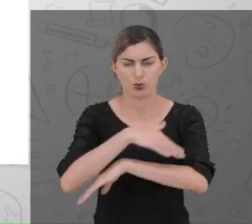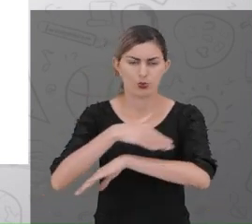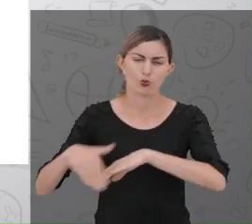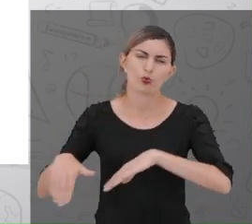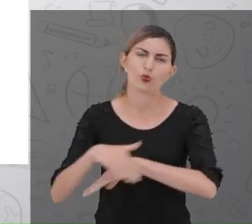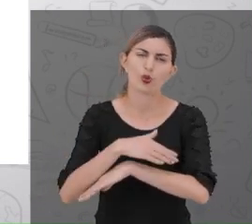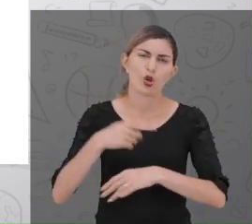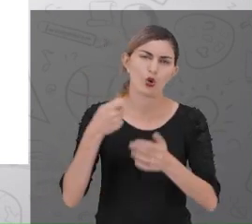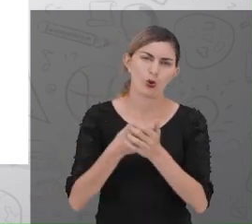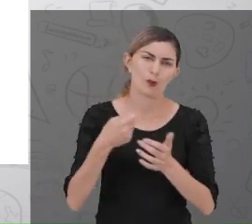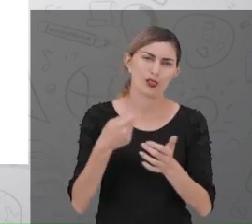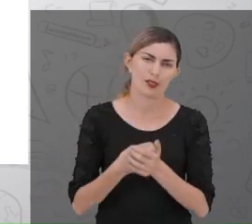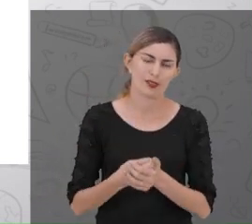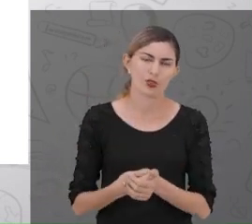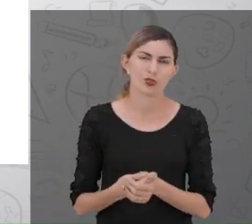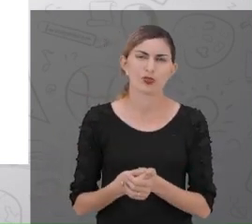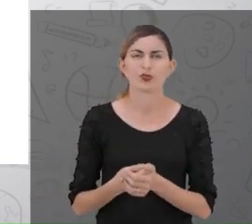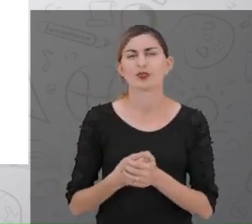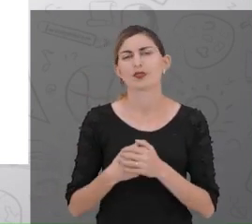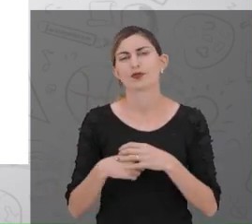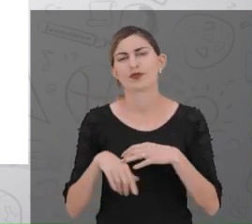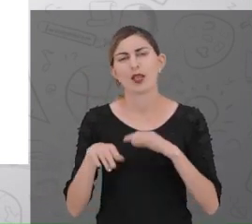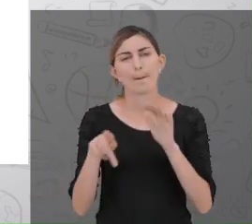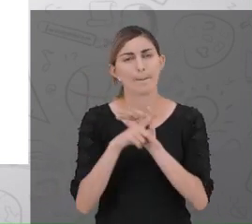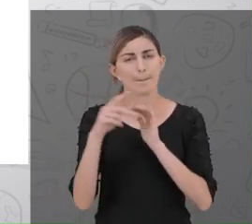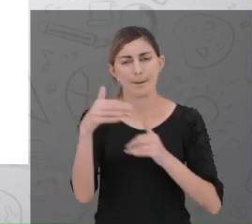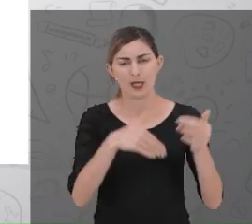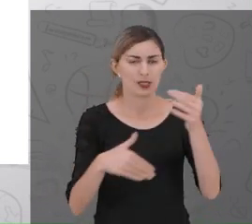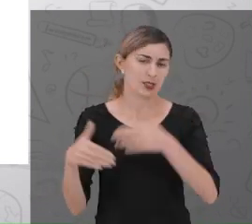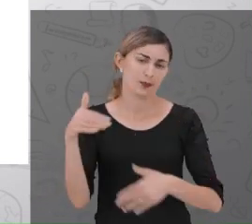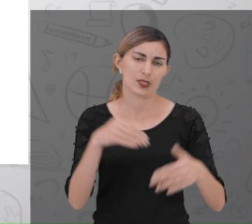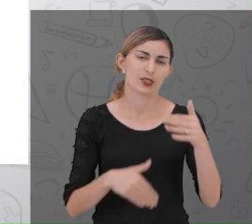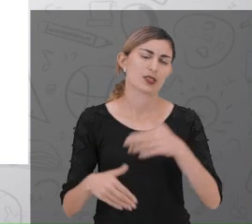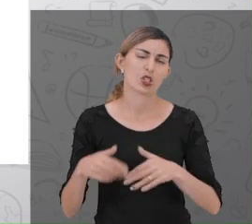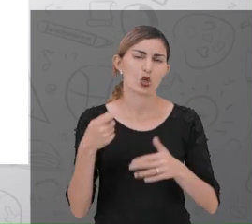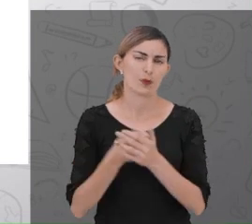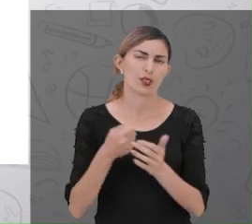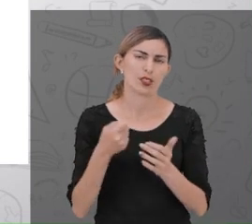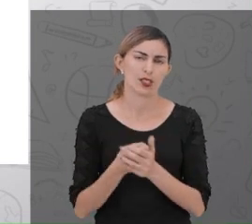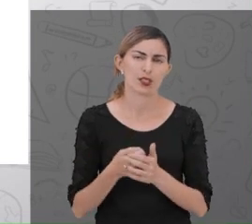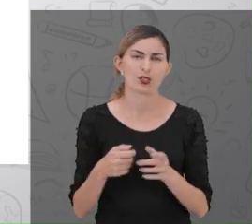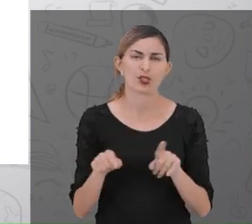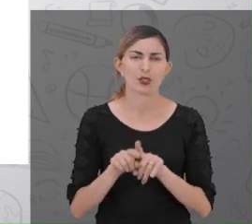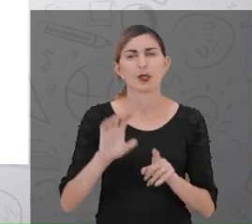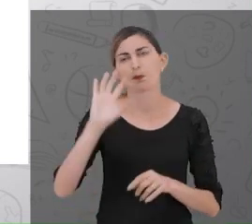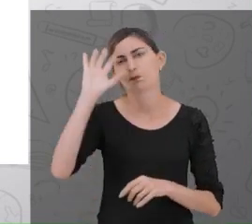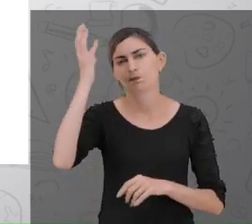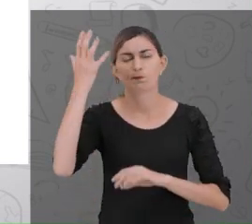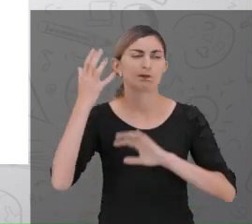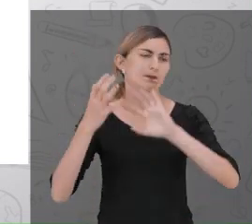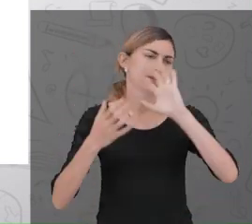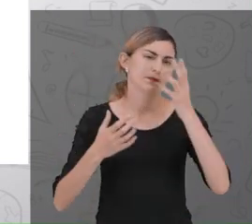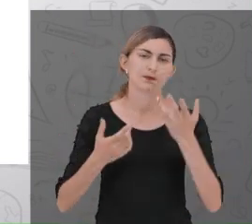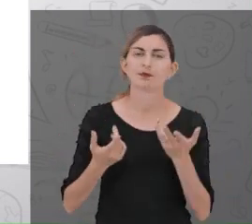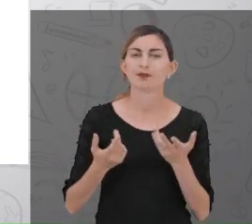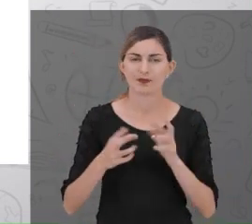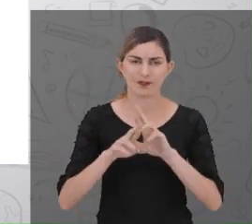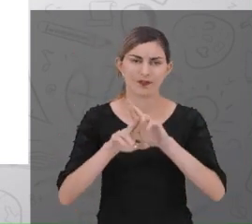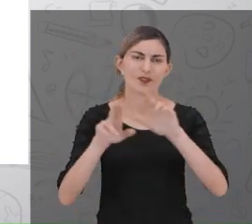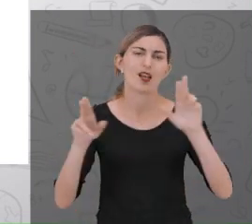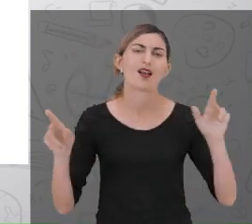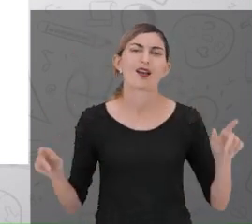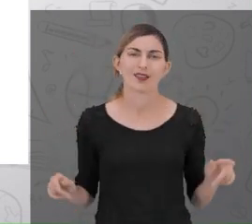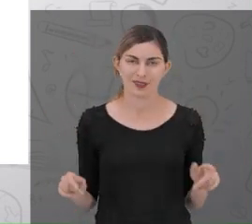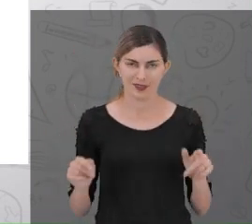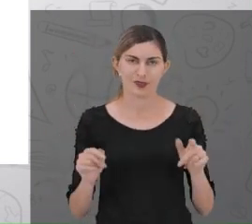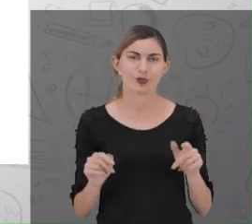classe endereço é obrigatória e a participação é obrigatória e a cardinalidade